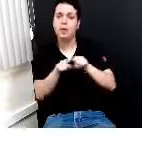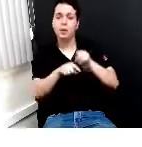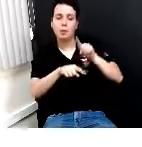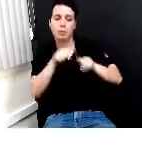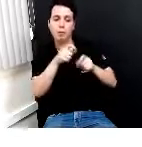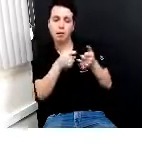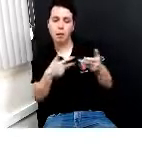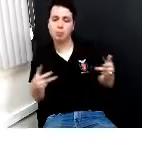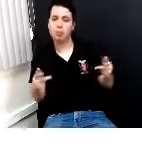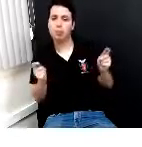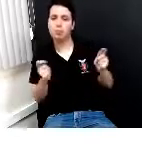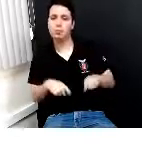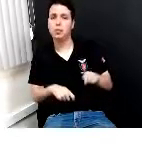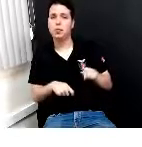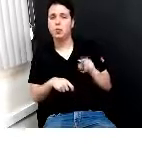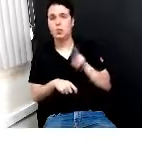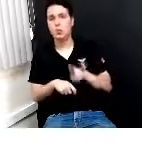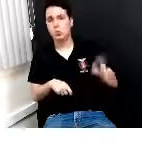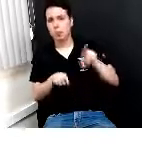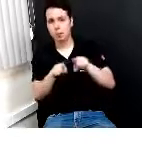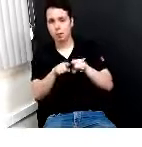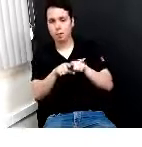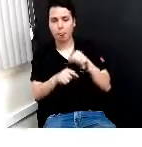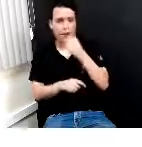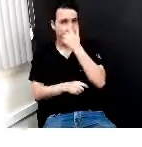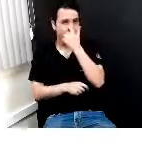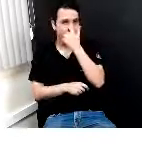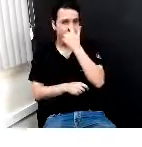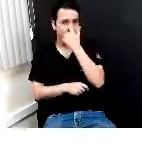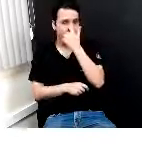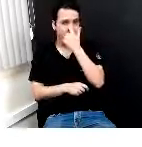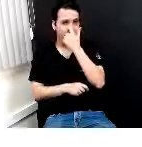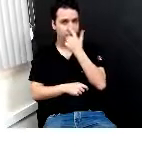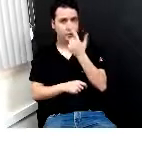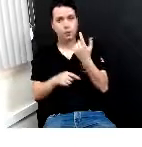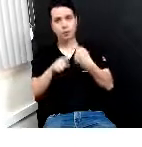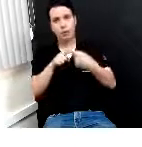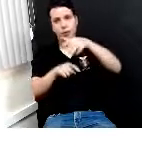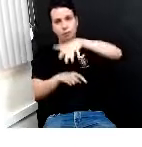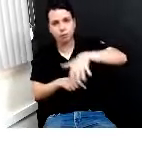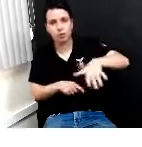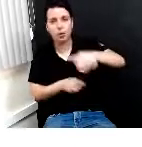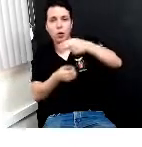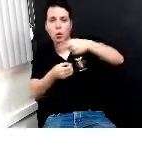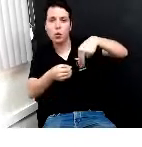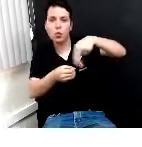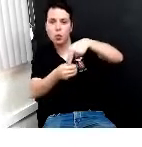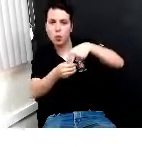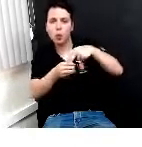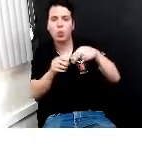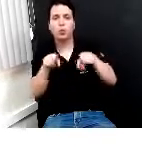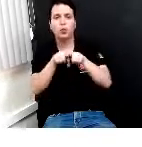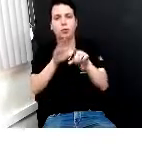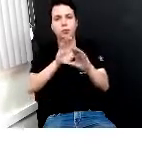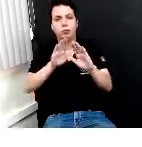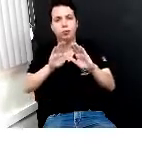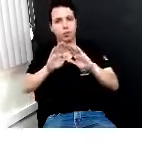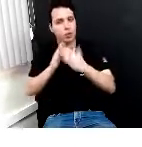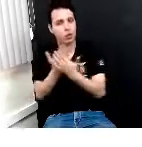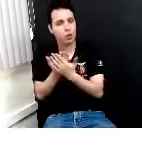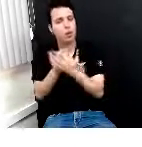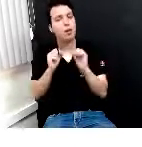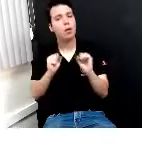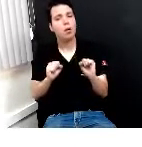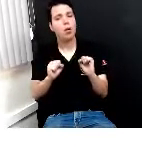recurso, justamente para que vocês, nas diversas comunidades, núcleos regionais de educação, nas escolas, possam trabalhar